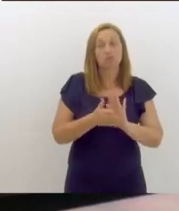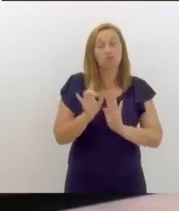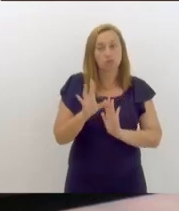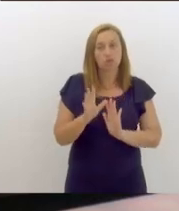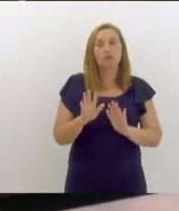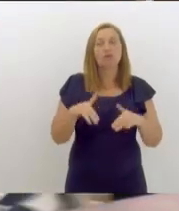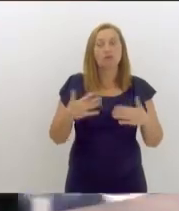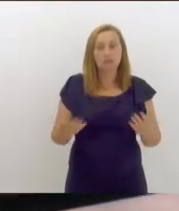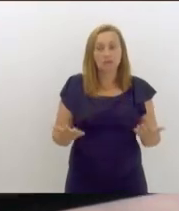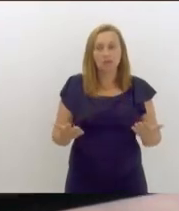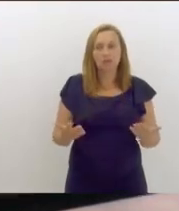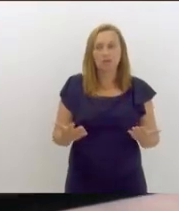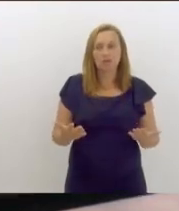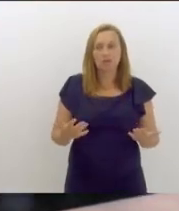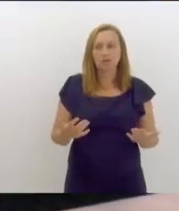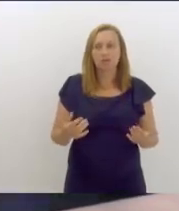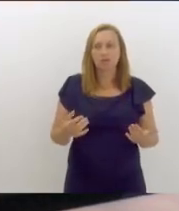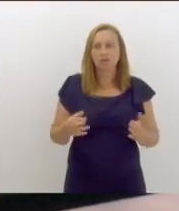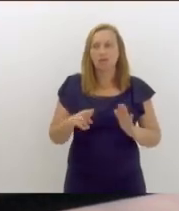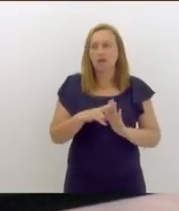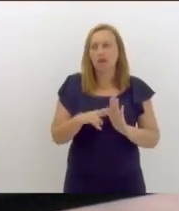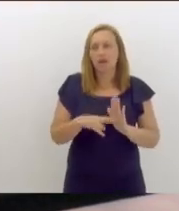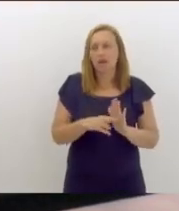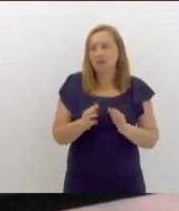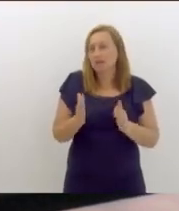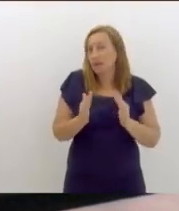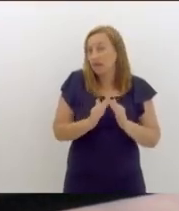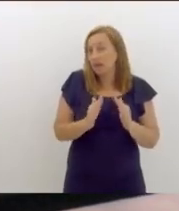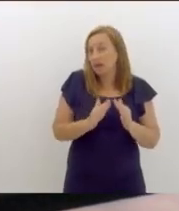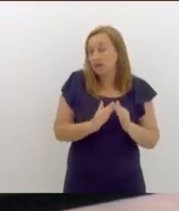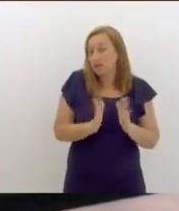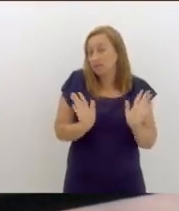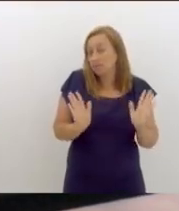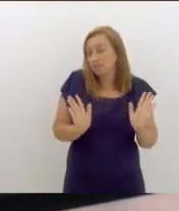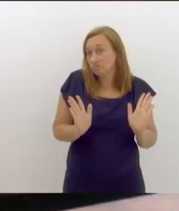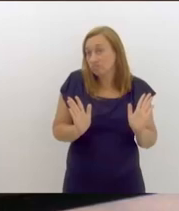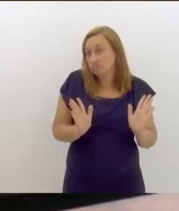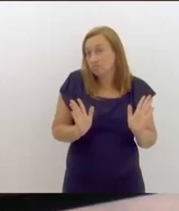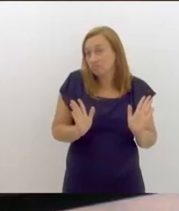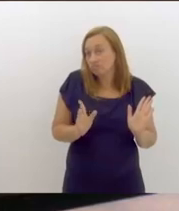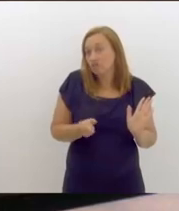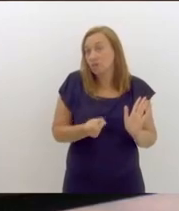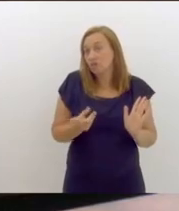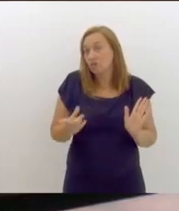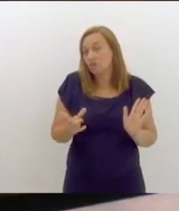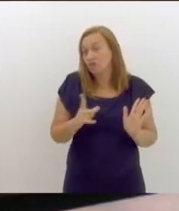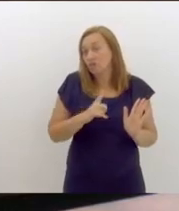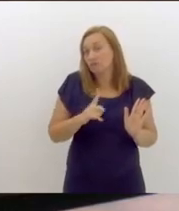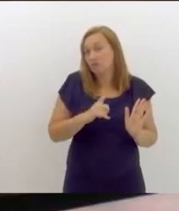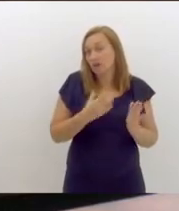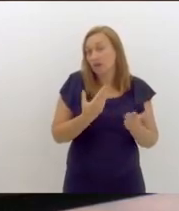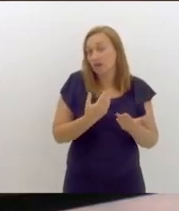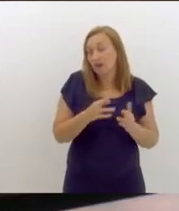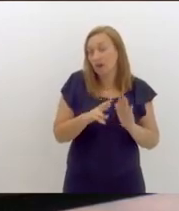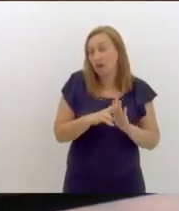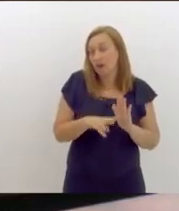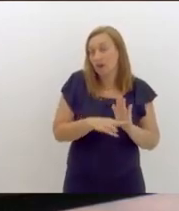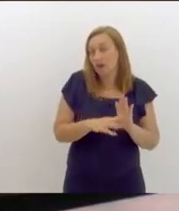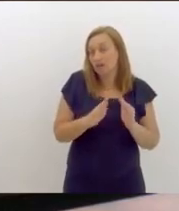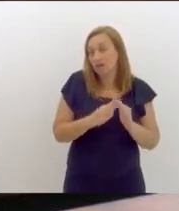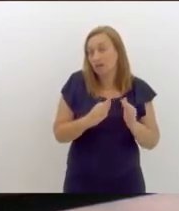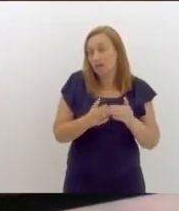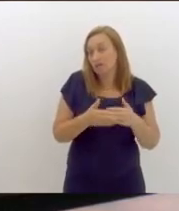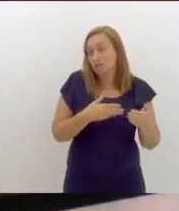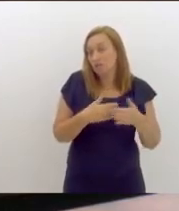uma proposta então o que que vale o Regimento Interno então enquanto Valeu o Regimento Interno qualquer parlamentar